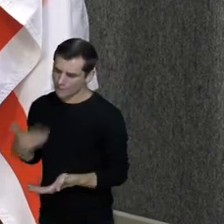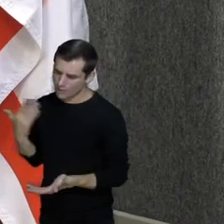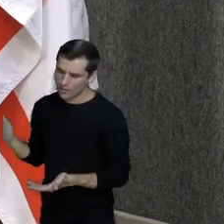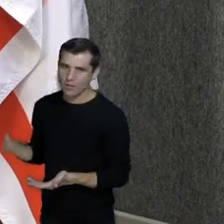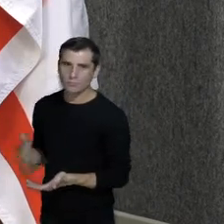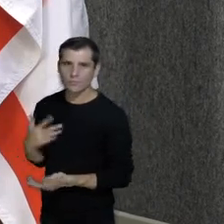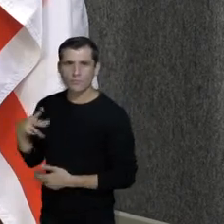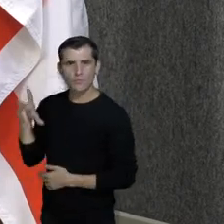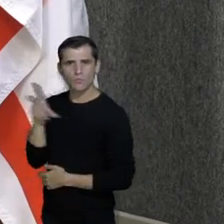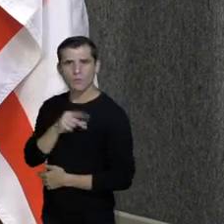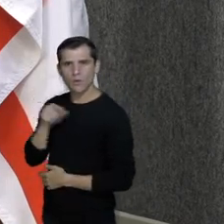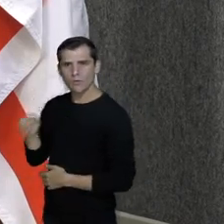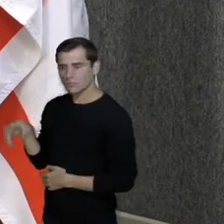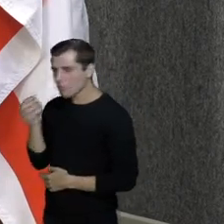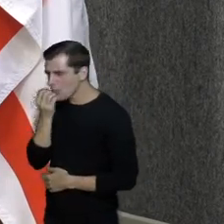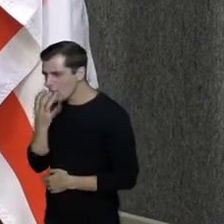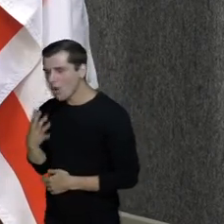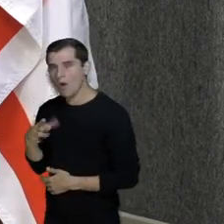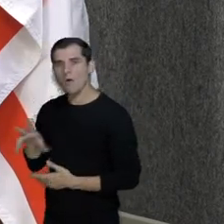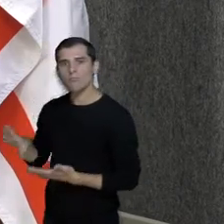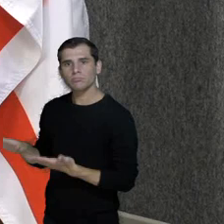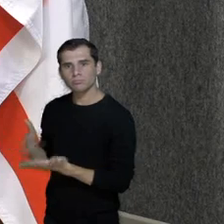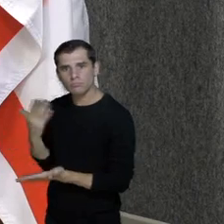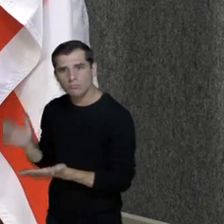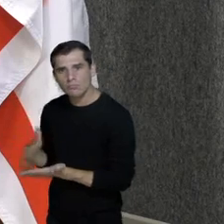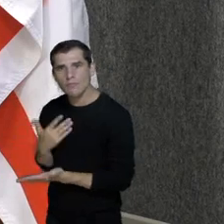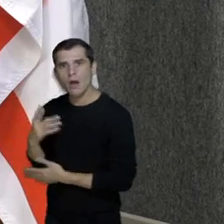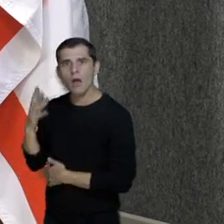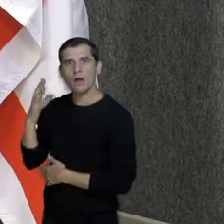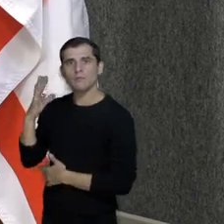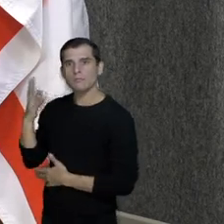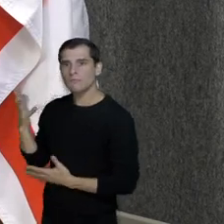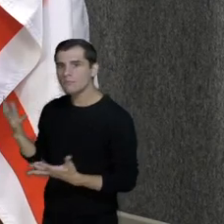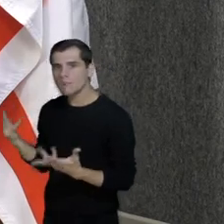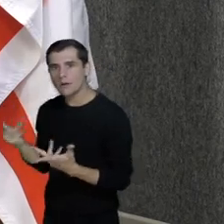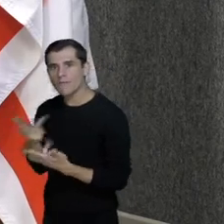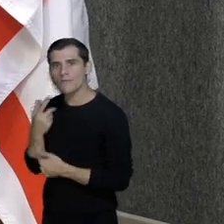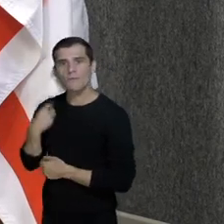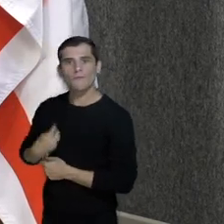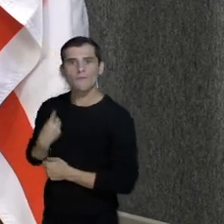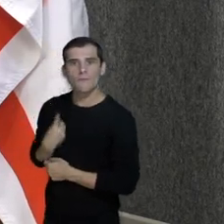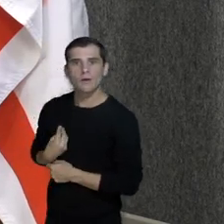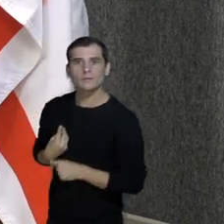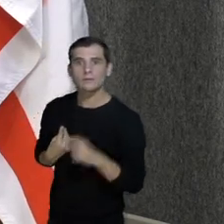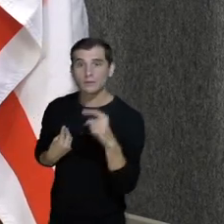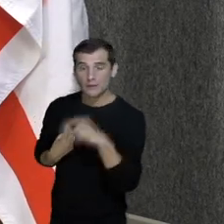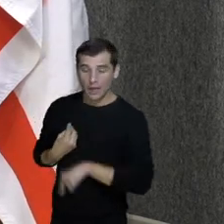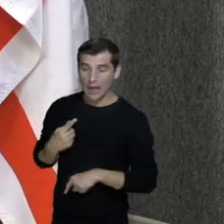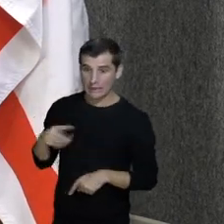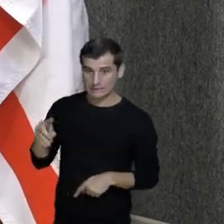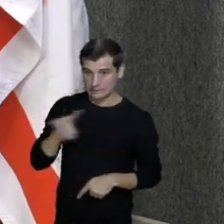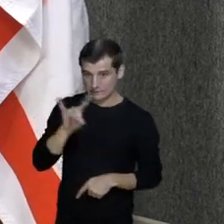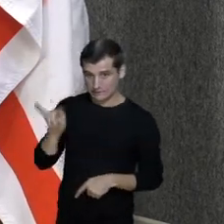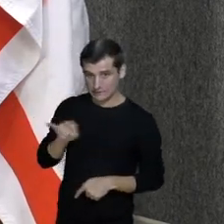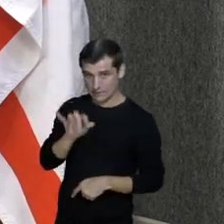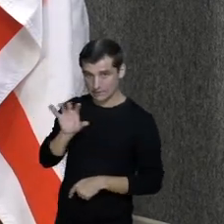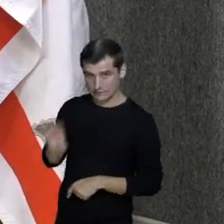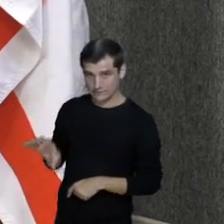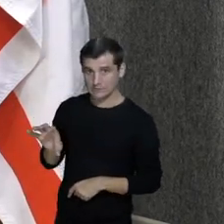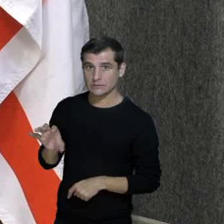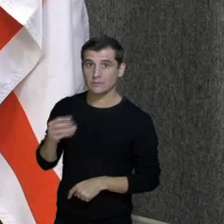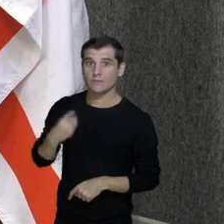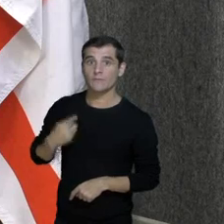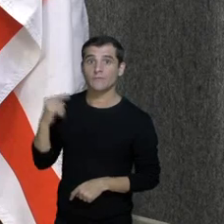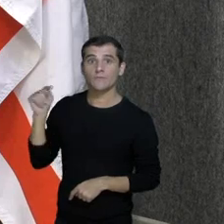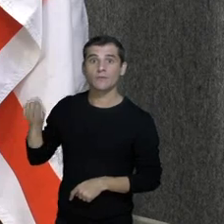isso aqui é muito bom bom ah genial aquelas coisas assim e naquele dia eu acho que só naquele dia